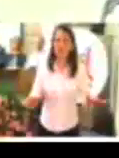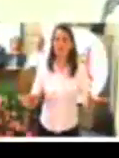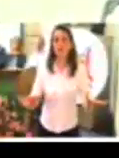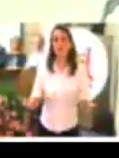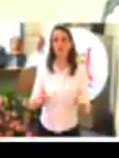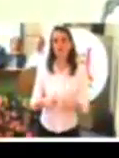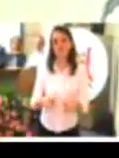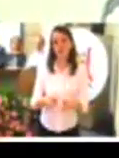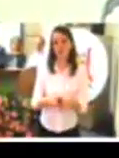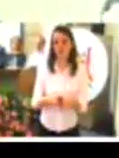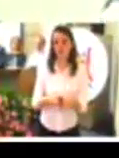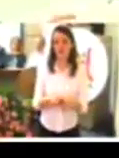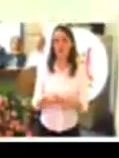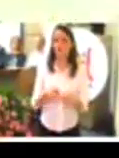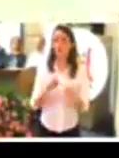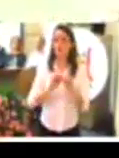espraiar